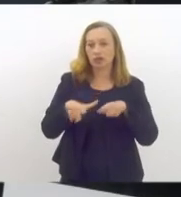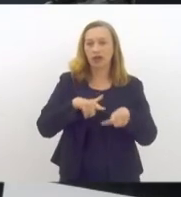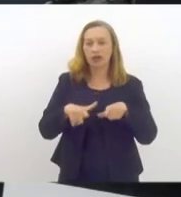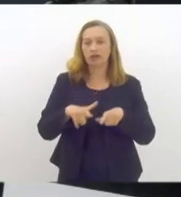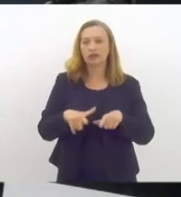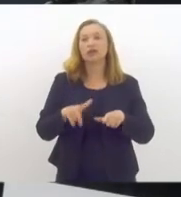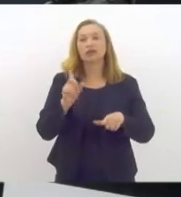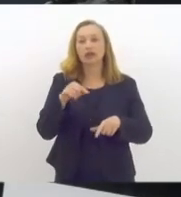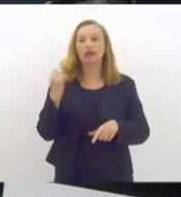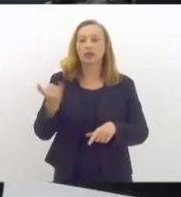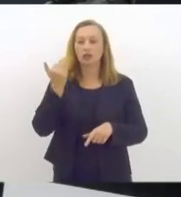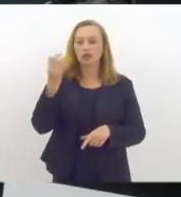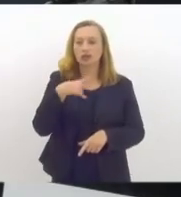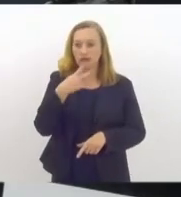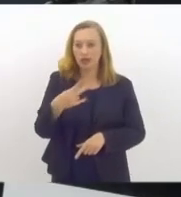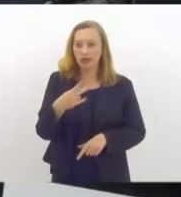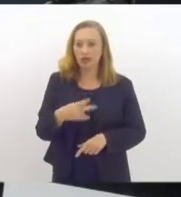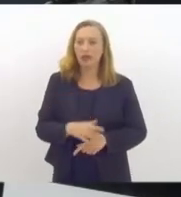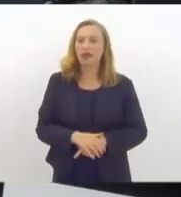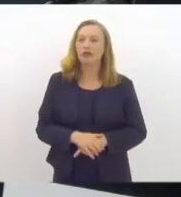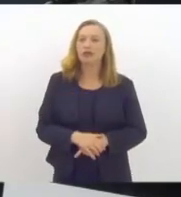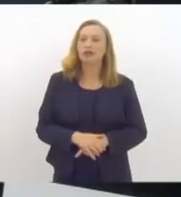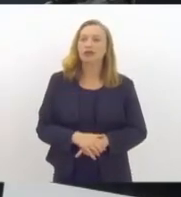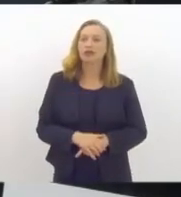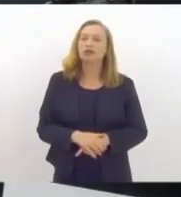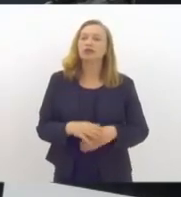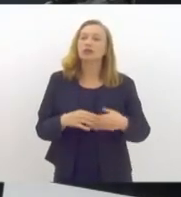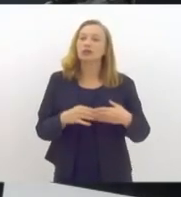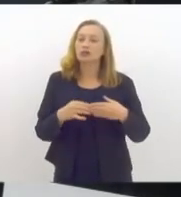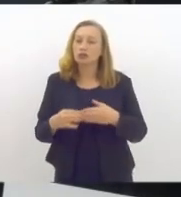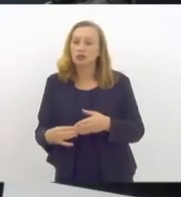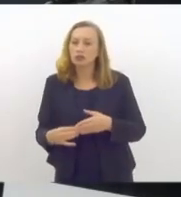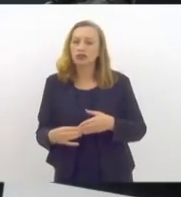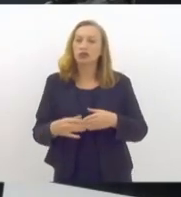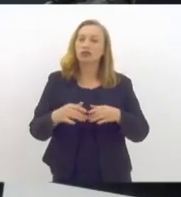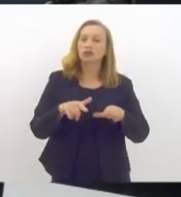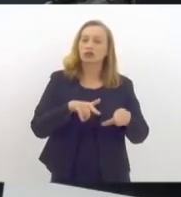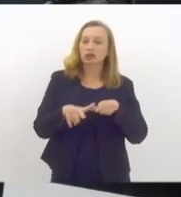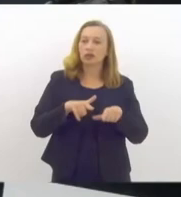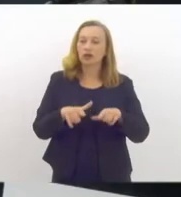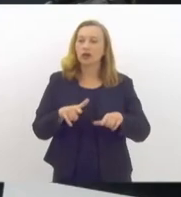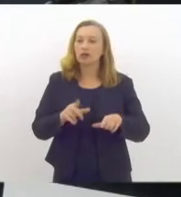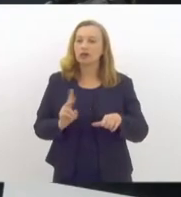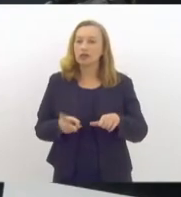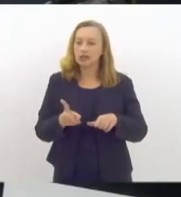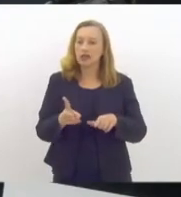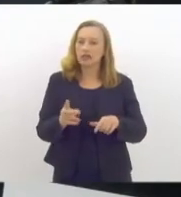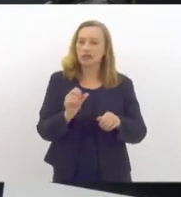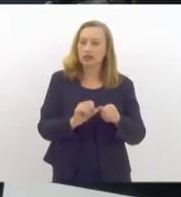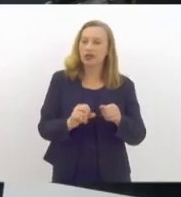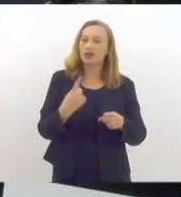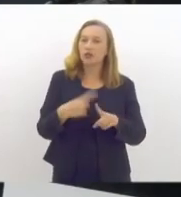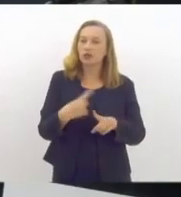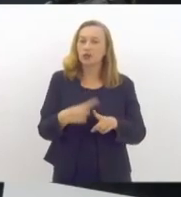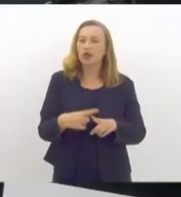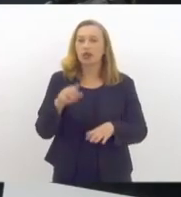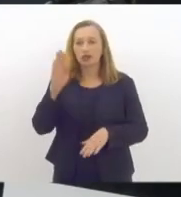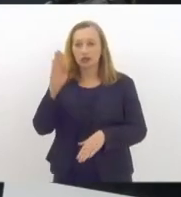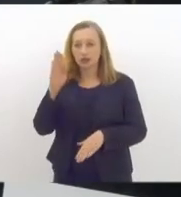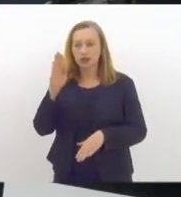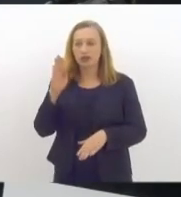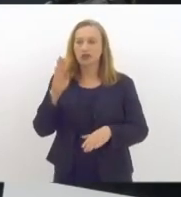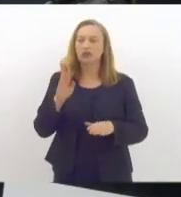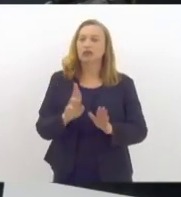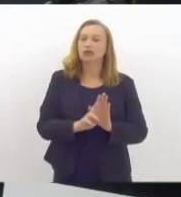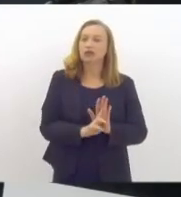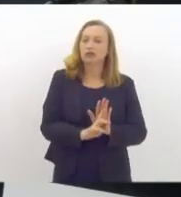E isso é importante destacar, né? As reconduções do mecanismo, elas sempre foram feitas porque os candidatos se